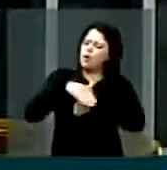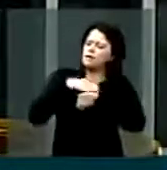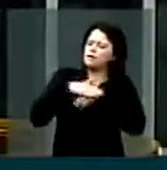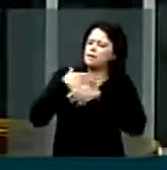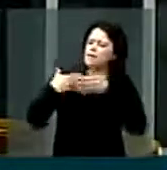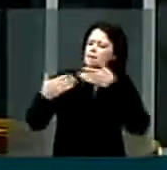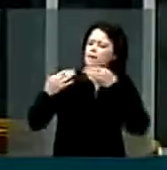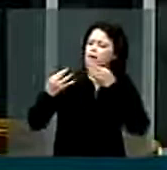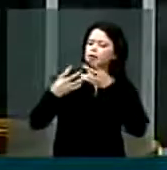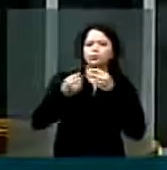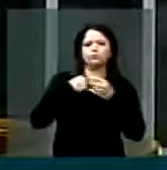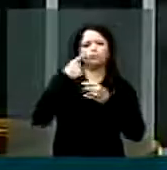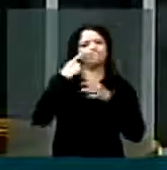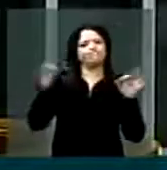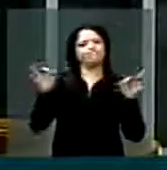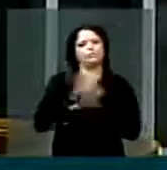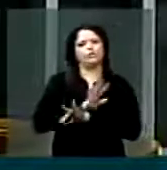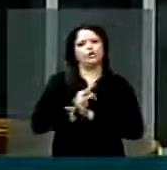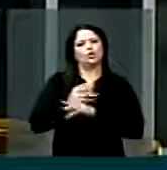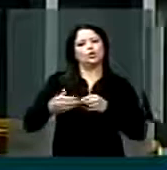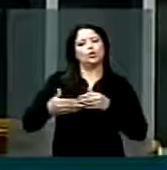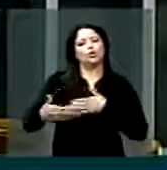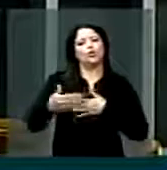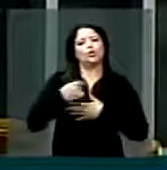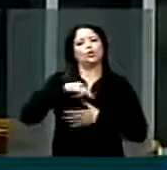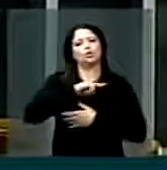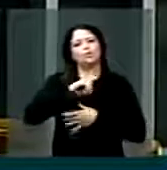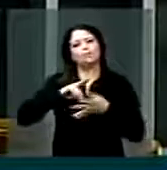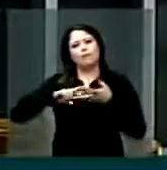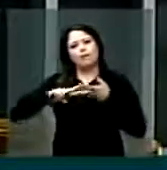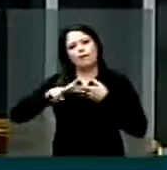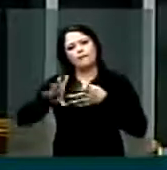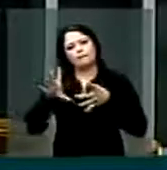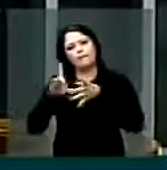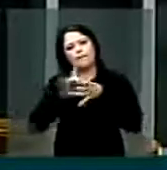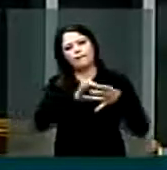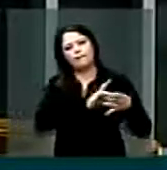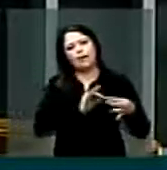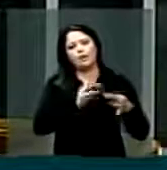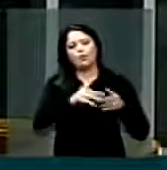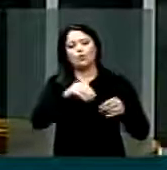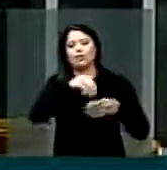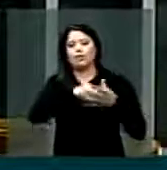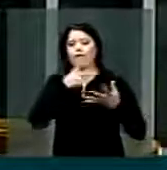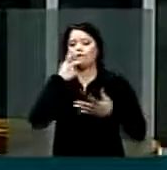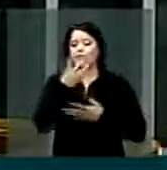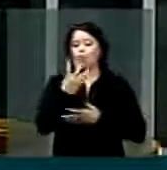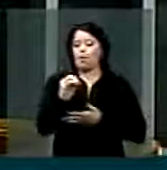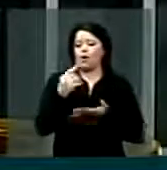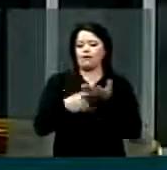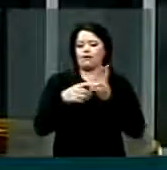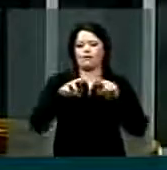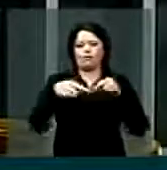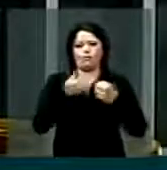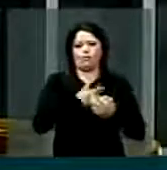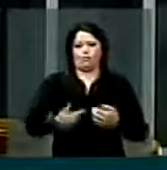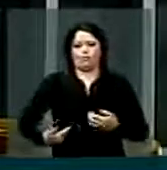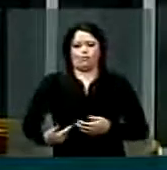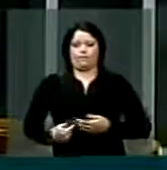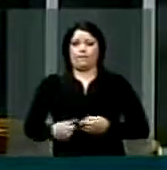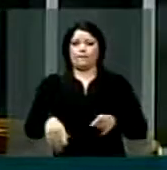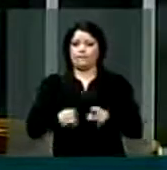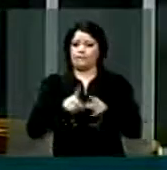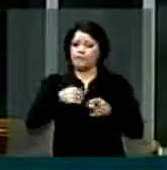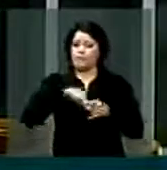e encerramos então esse nosso conjunto de ações com 40 audiências públicas. Também lançamos um